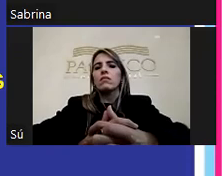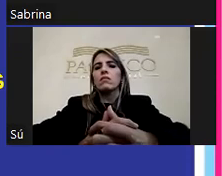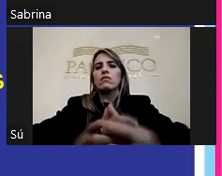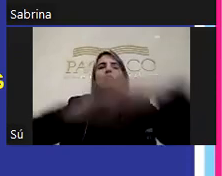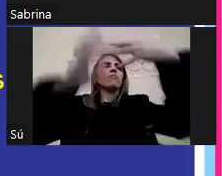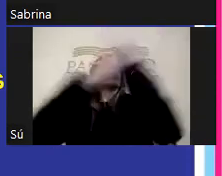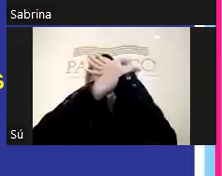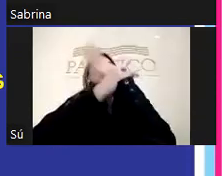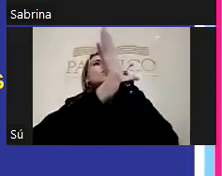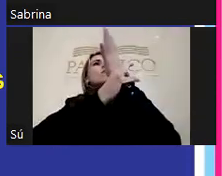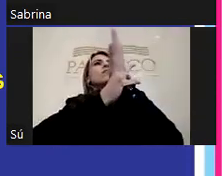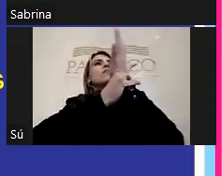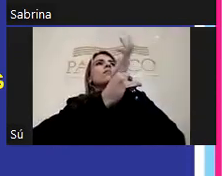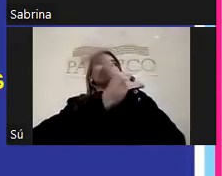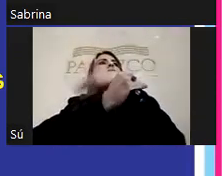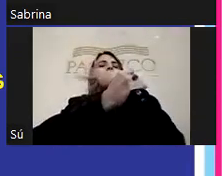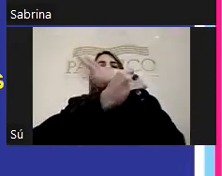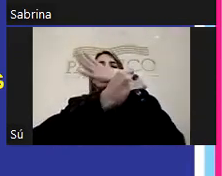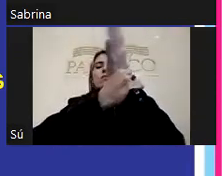Na dissolução do complexo de Édipo,